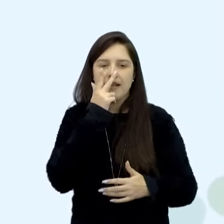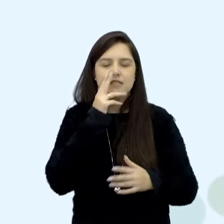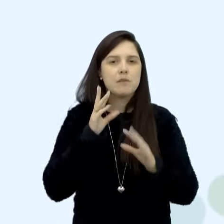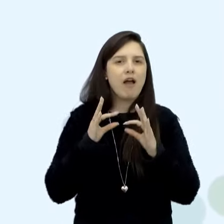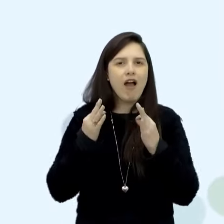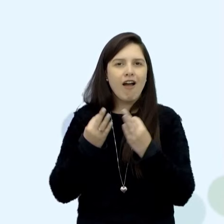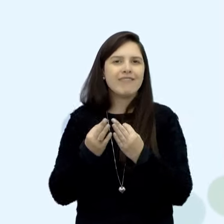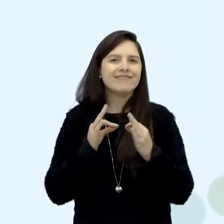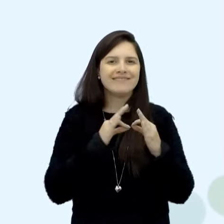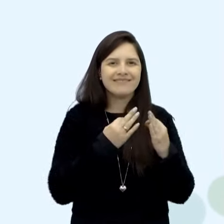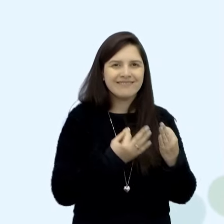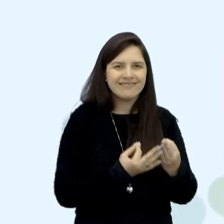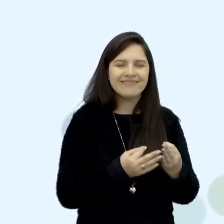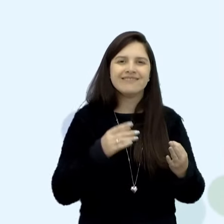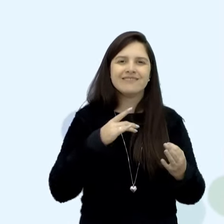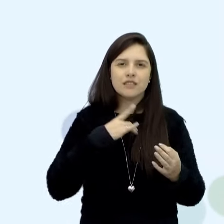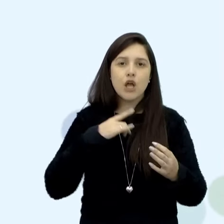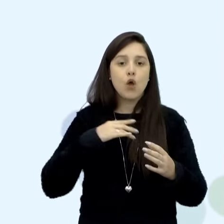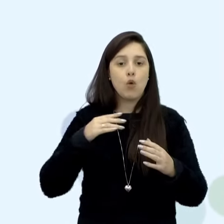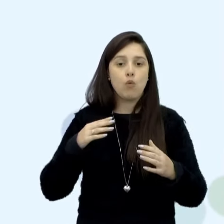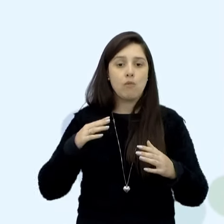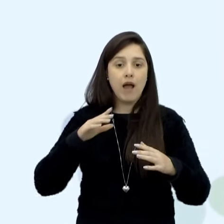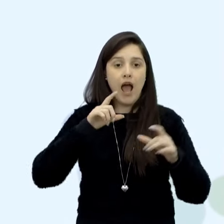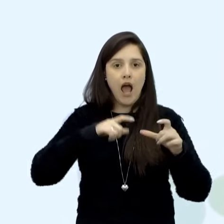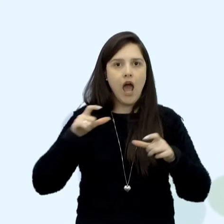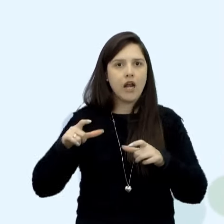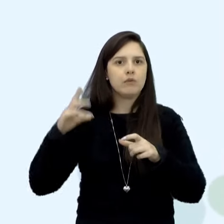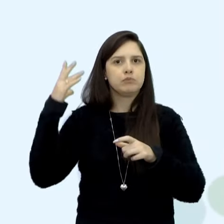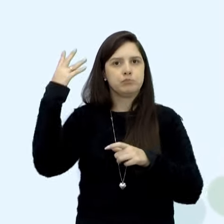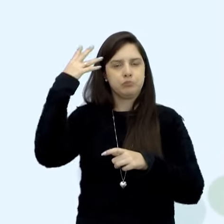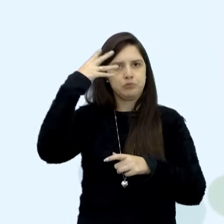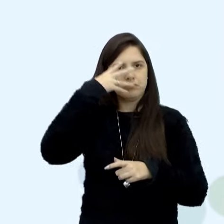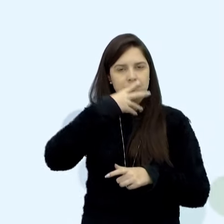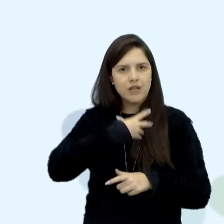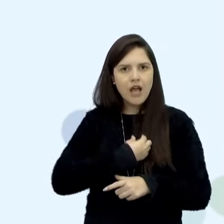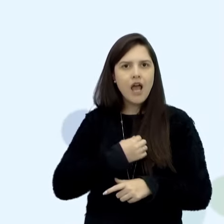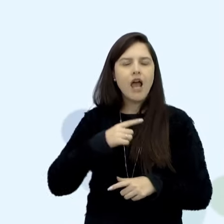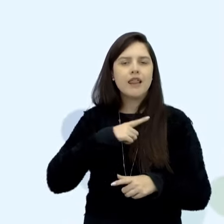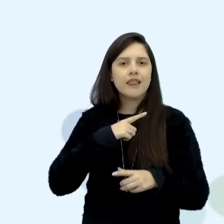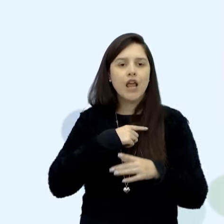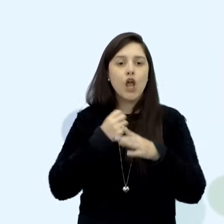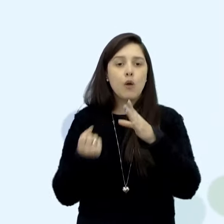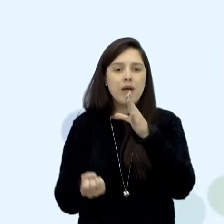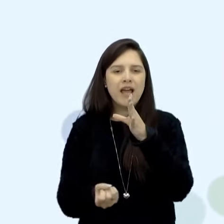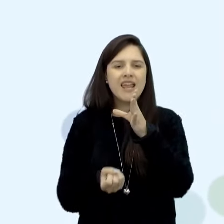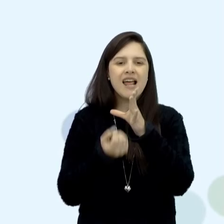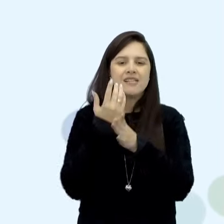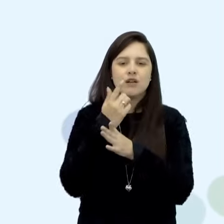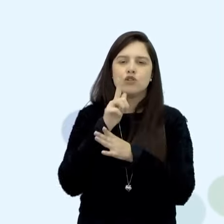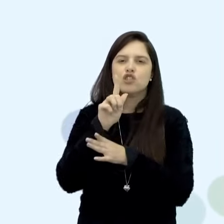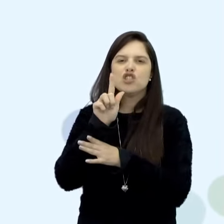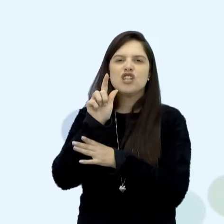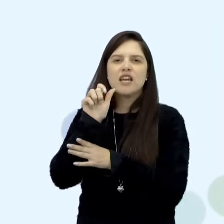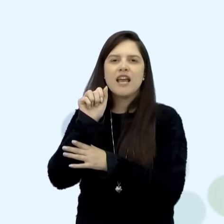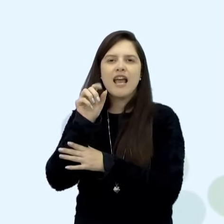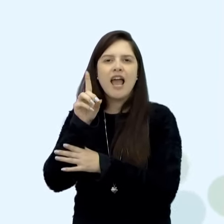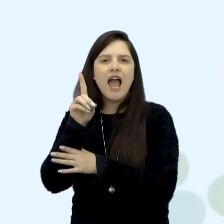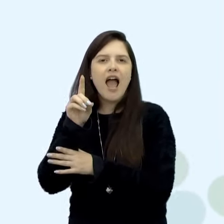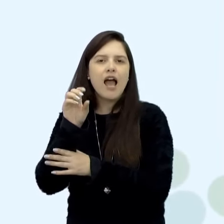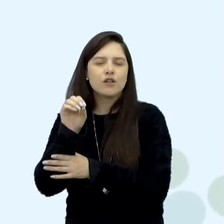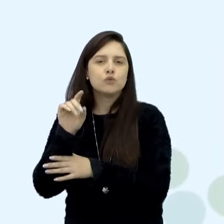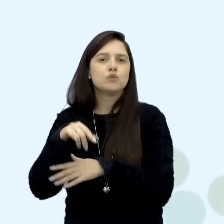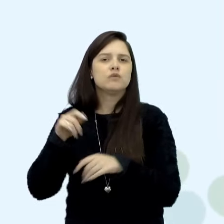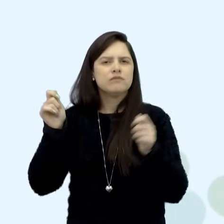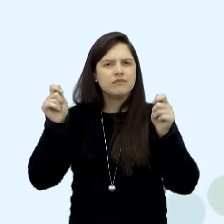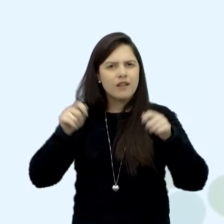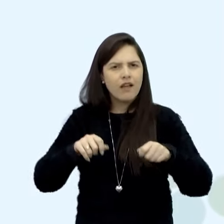e é uma imagem bem bonita, né? Vamos dar uma olhadinha aqui. Nós temos uma criação de gado, né? Que é o título aqui da nossa